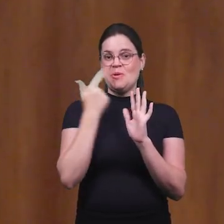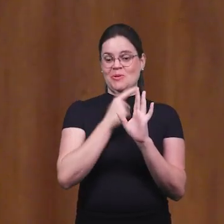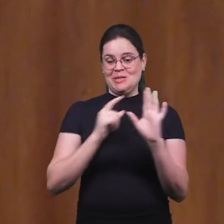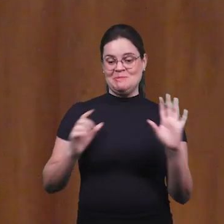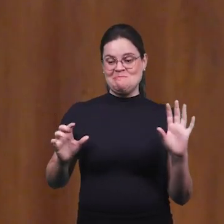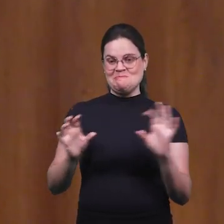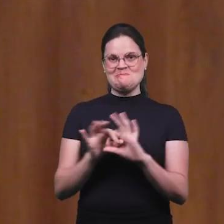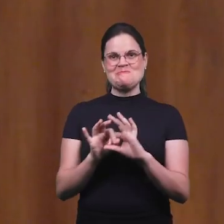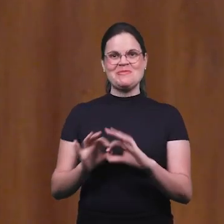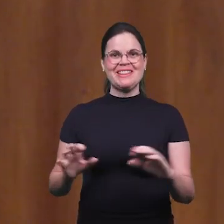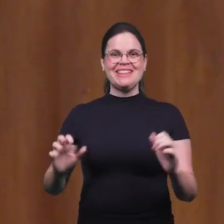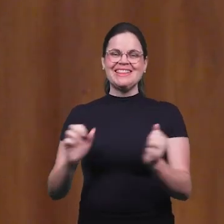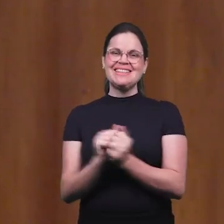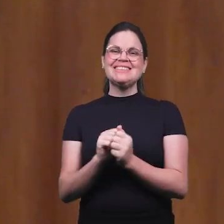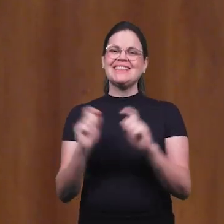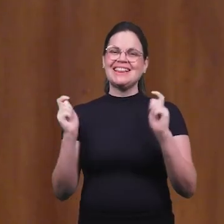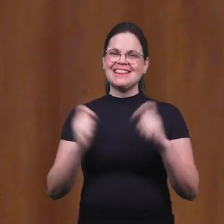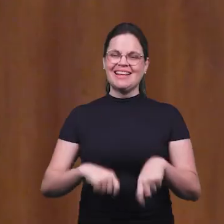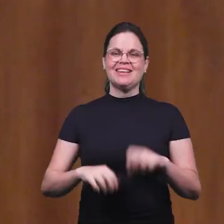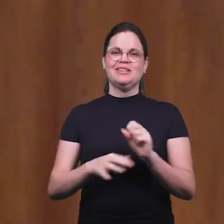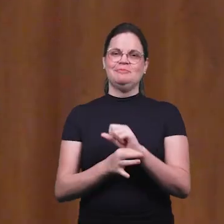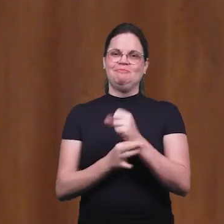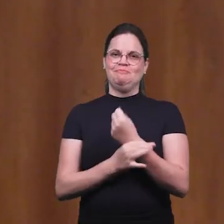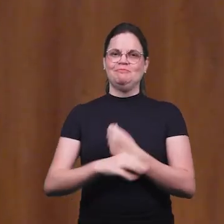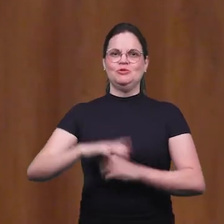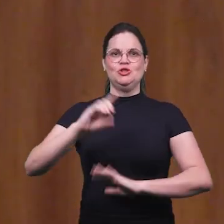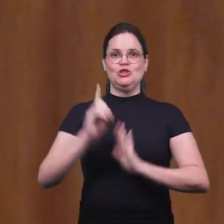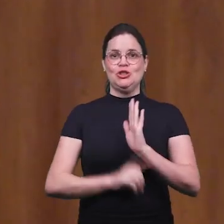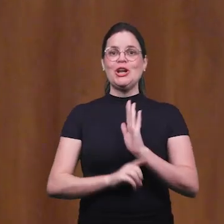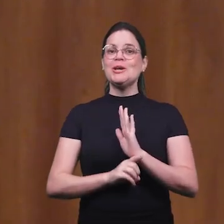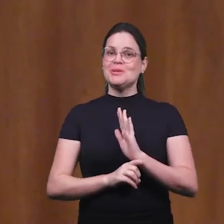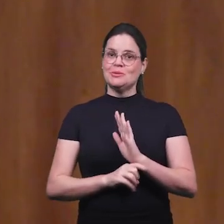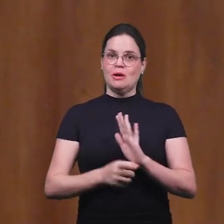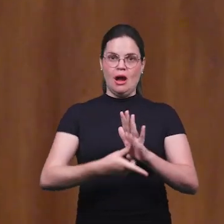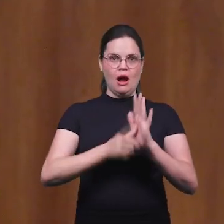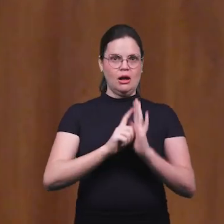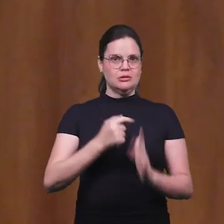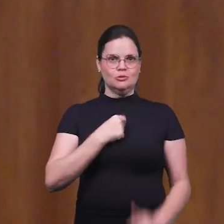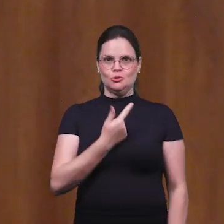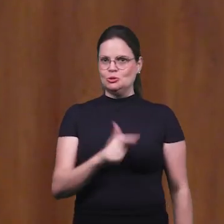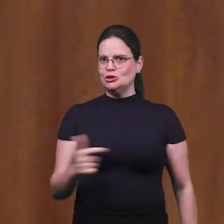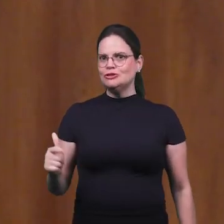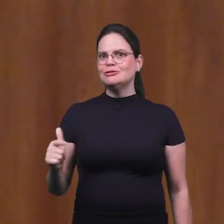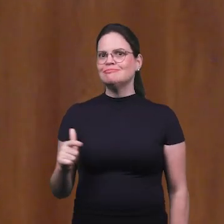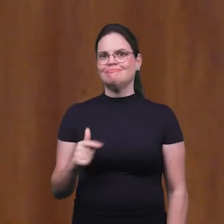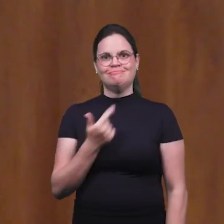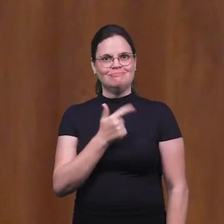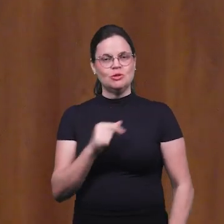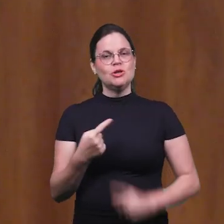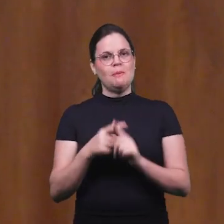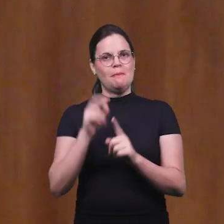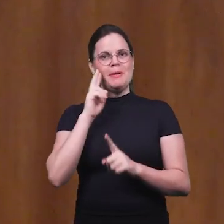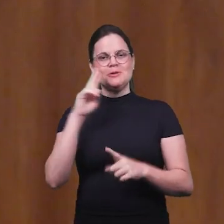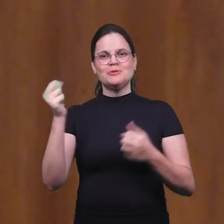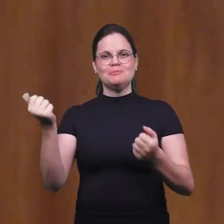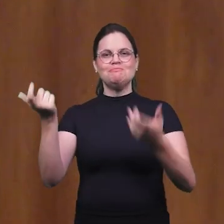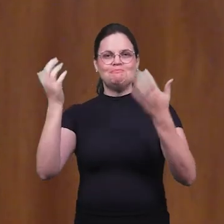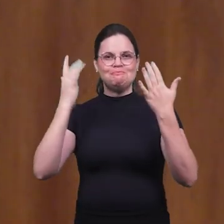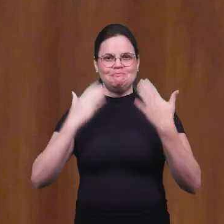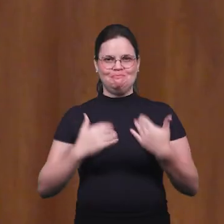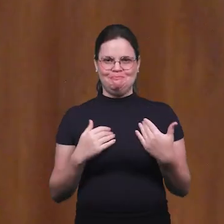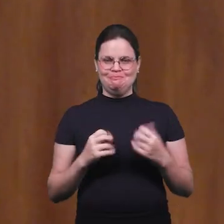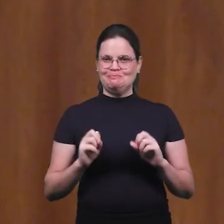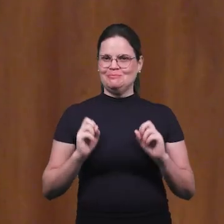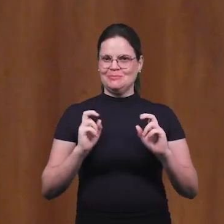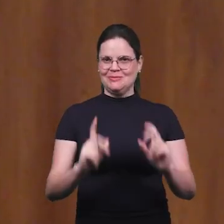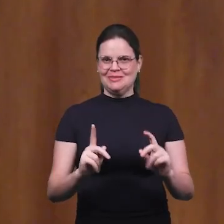foi derramado sobre as nossas vidas nos garantiu esse direito que nós não tínhamos, mas o Senhor, ele nos deu, né? Bem,